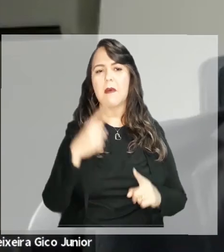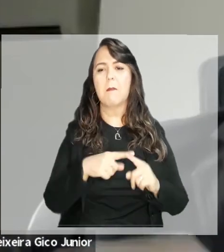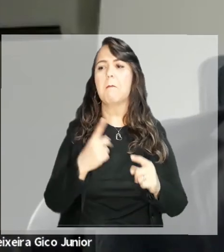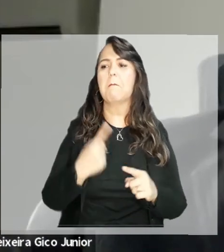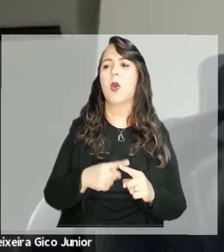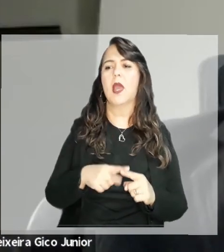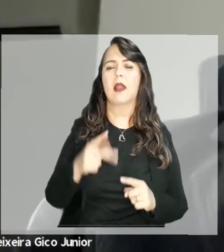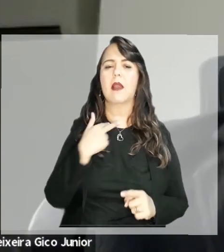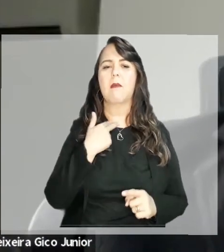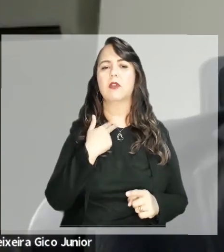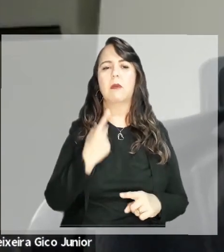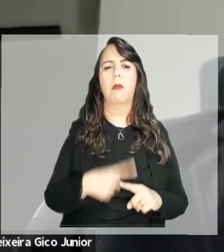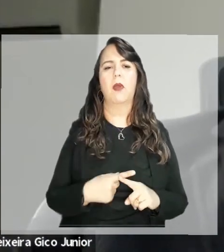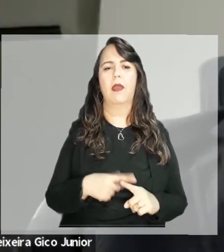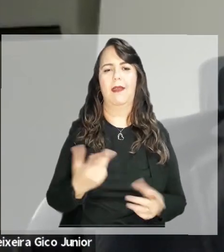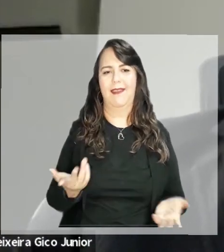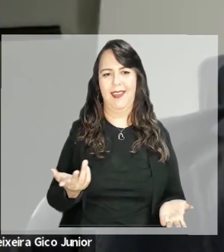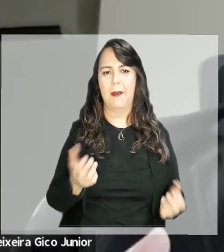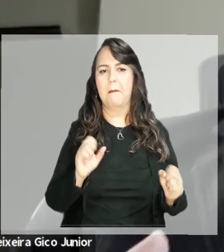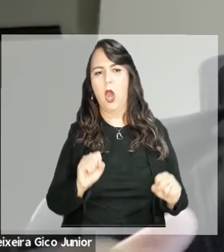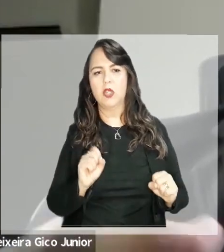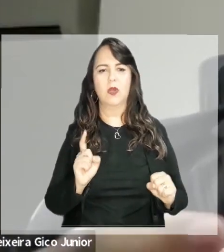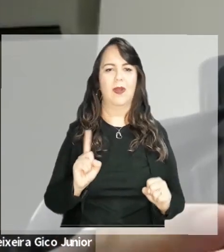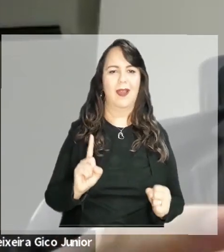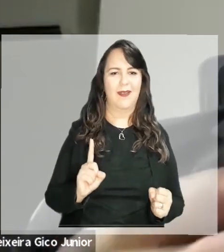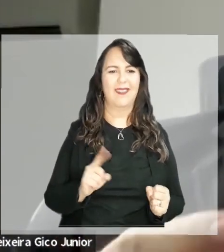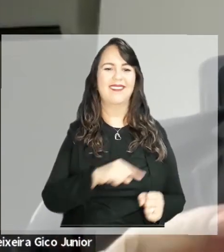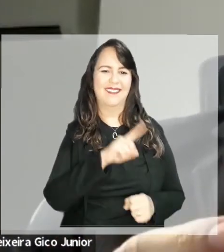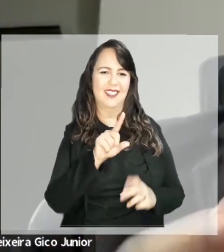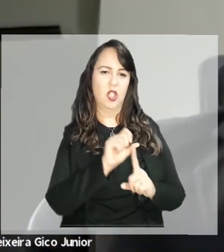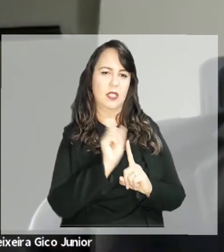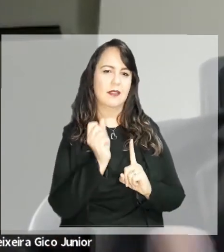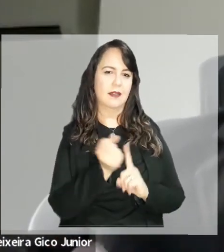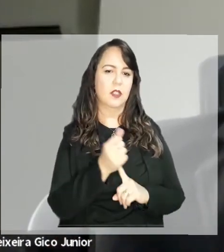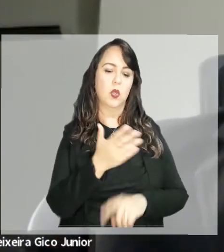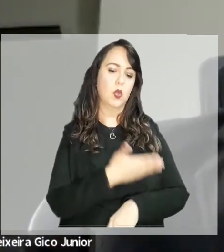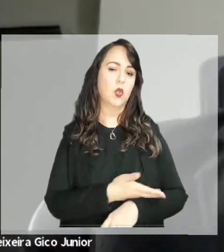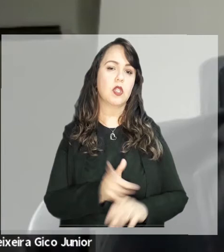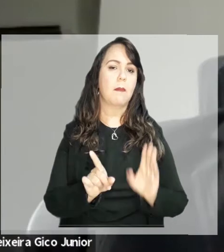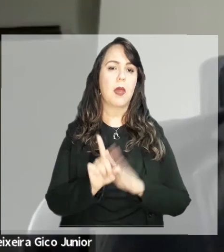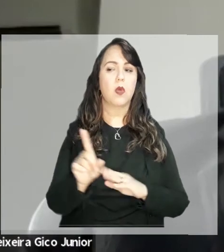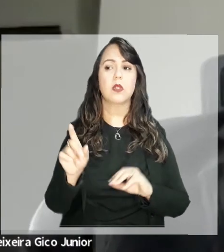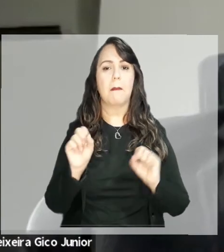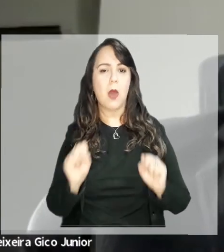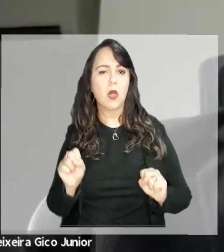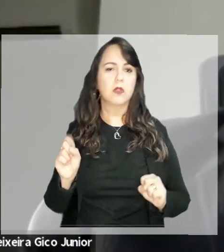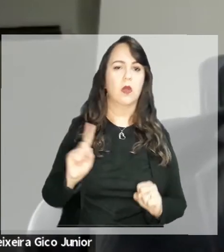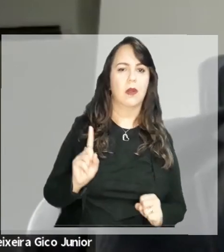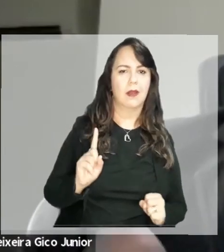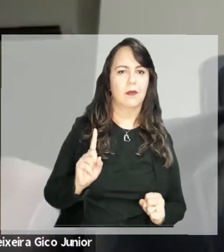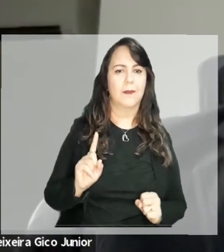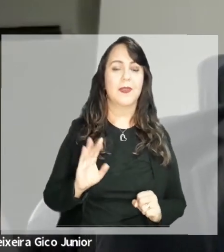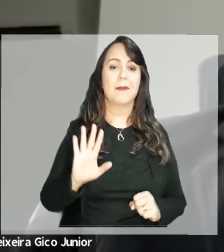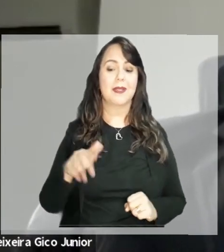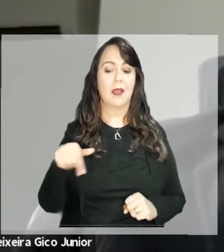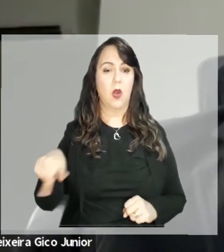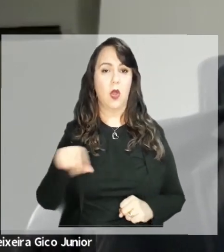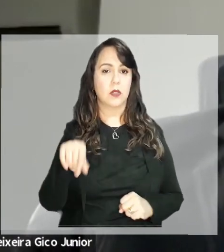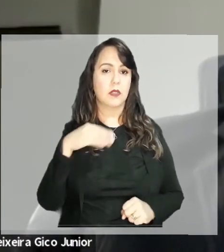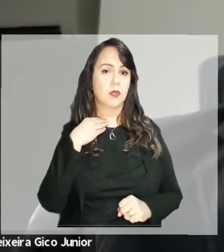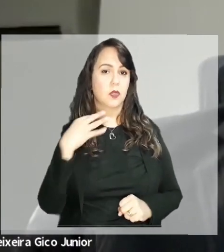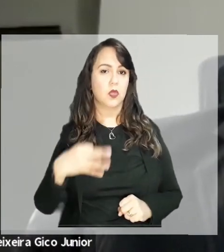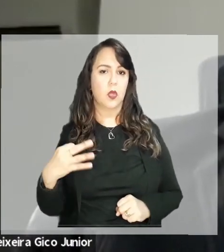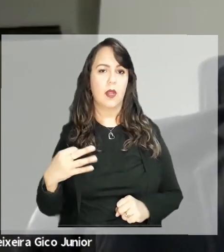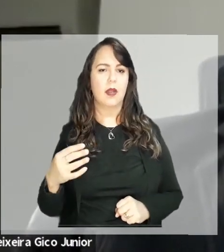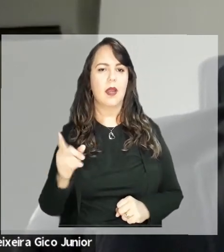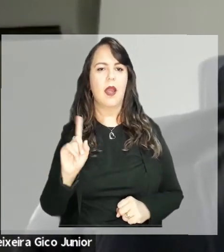dar carrinho ou não posso dar carrinho? E aí, nesse sentido, a segurança jurídica é fundamental, não apenas para compreender o sistema, mas para melhor